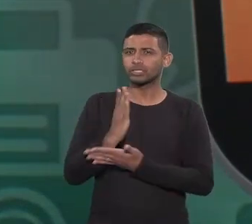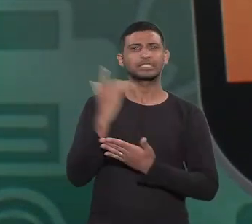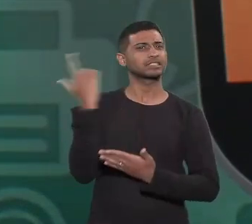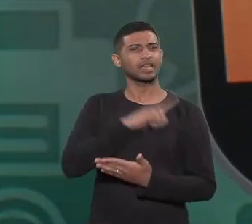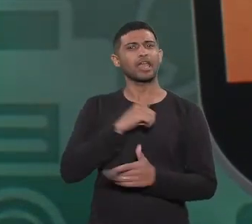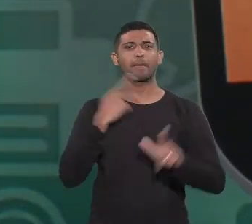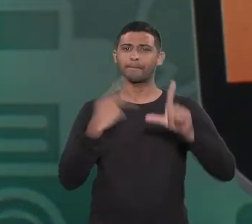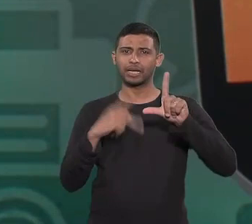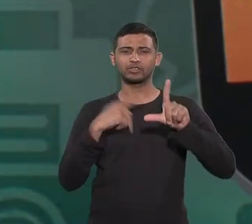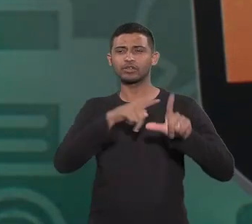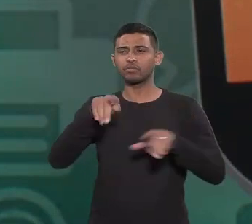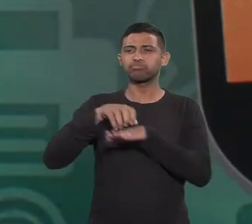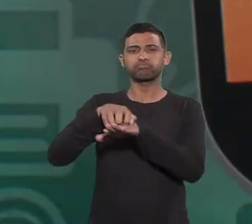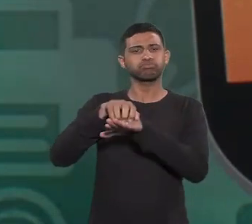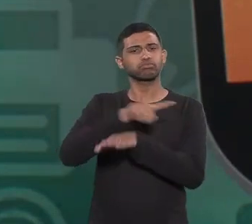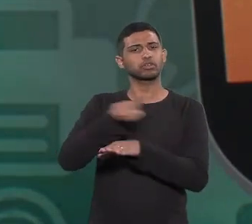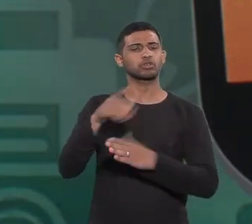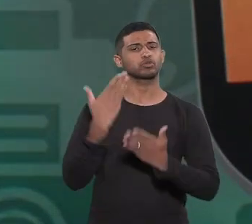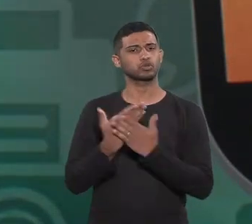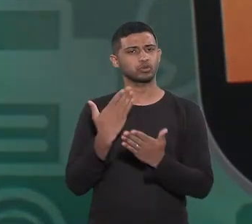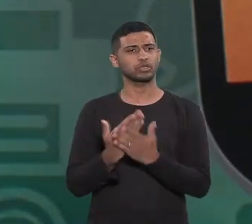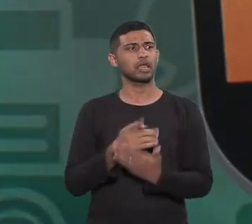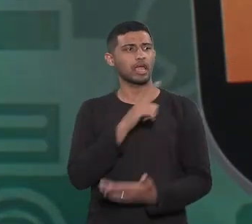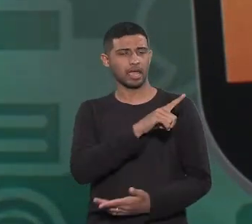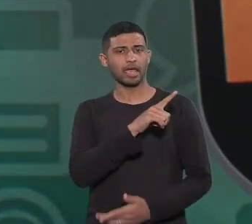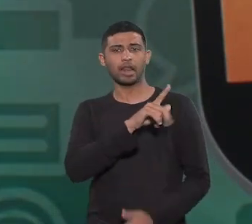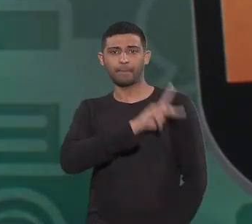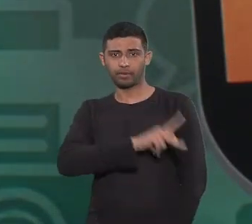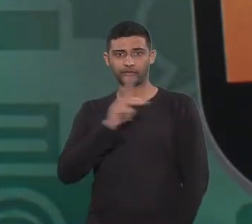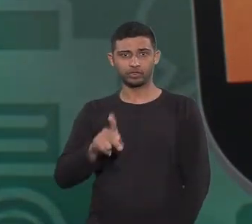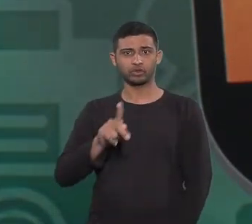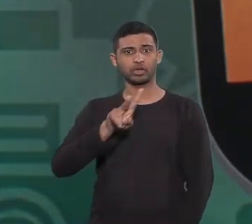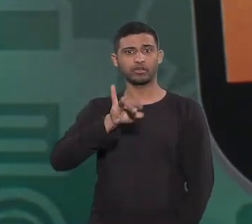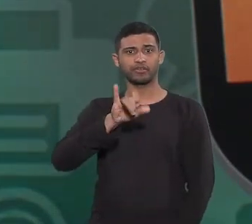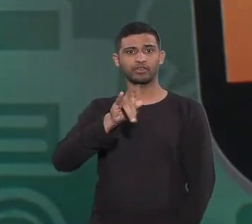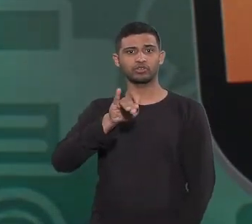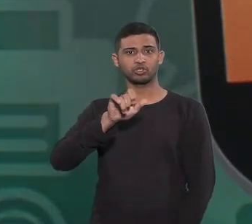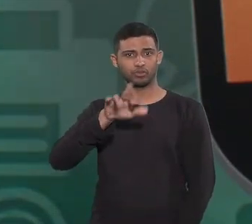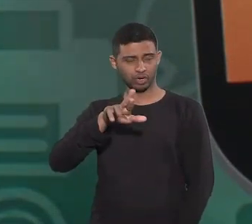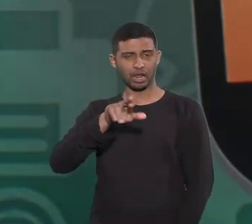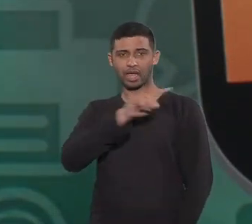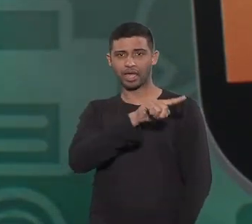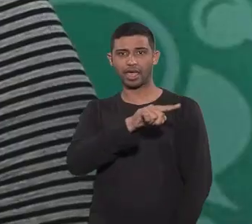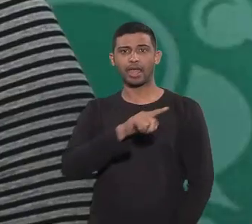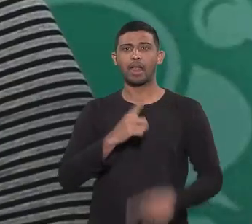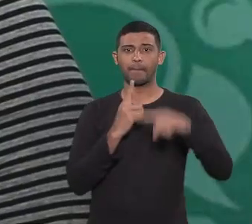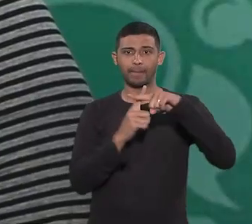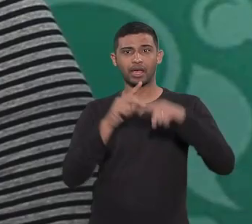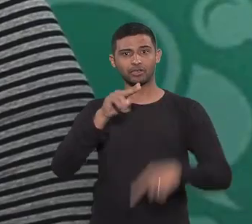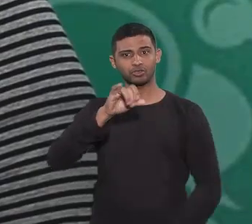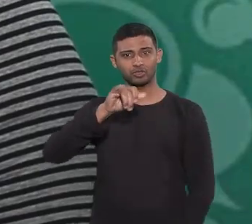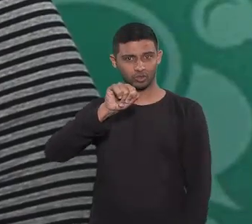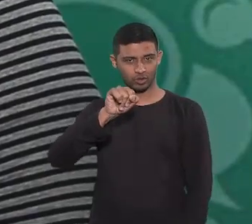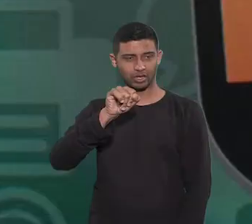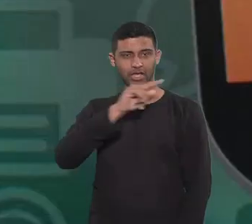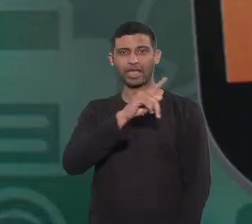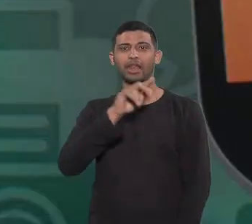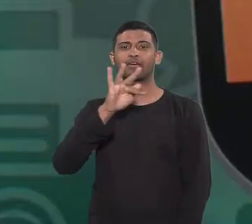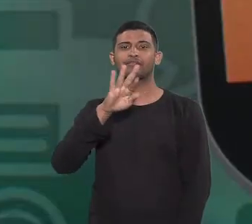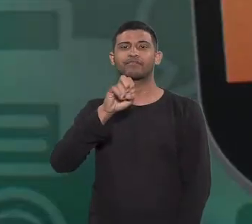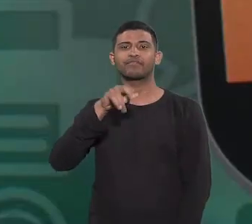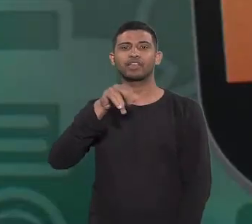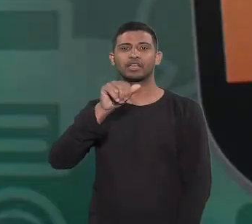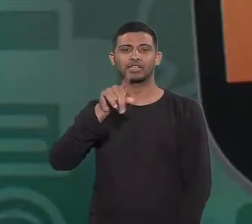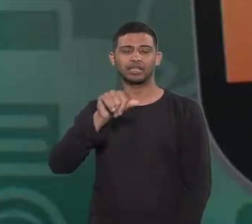nos transportes para esses estudantes, a professora do pré-vestibular popular Mais Nós, Fernanda Gapo Lacombe, e